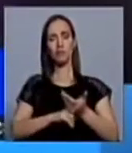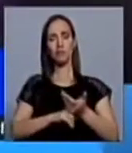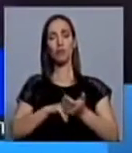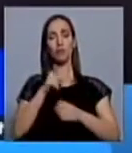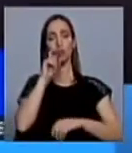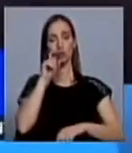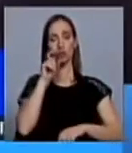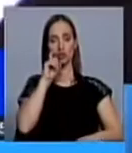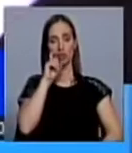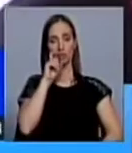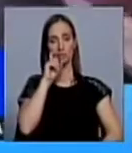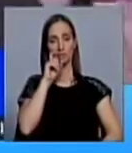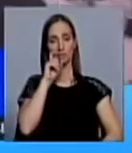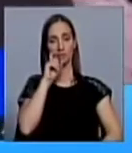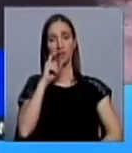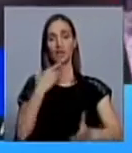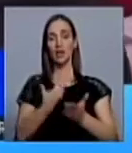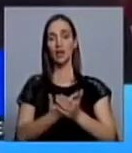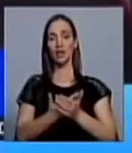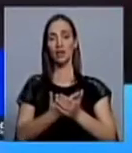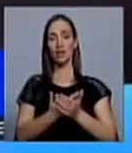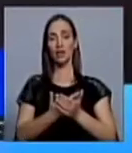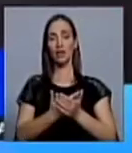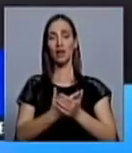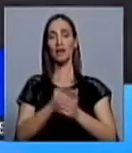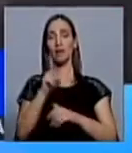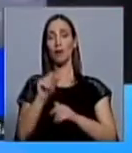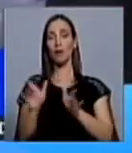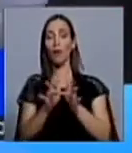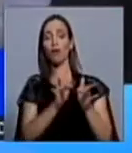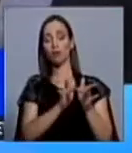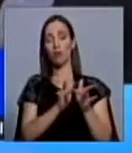proteger e aumentar também os seus contactos